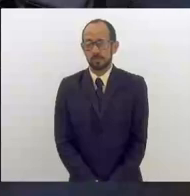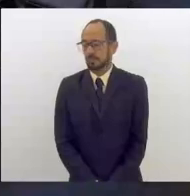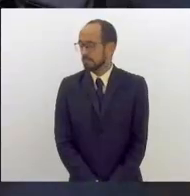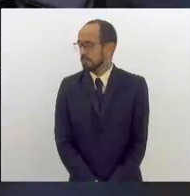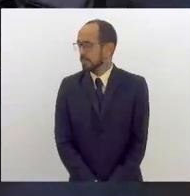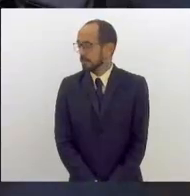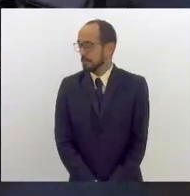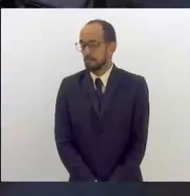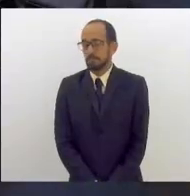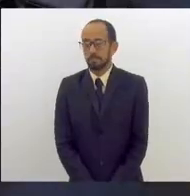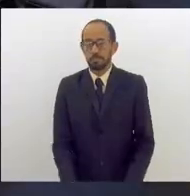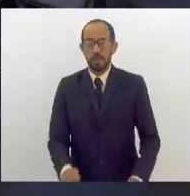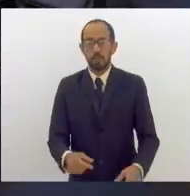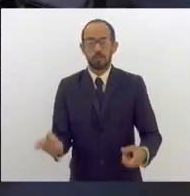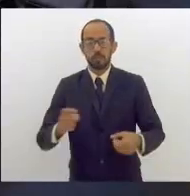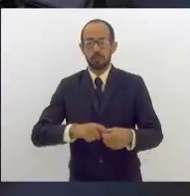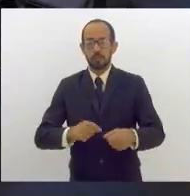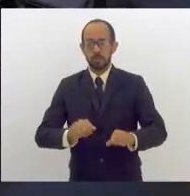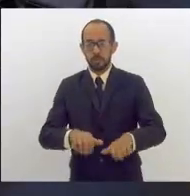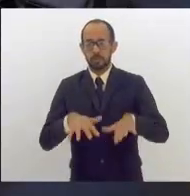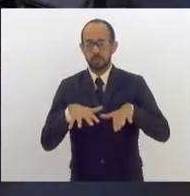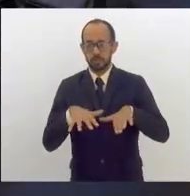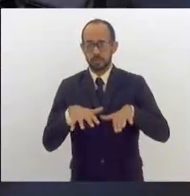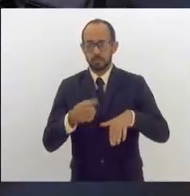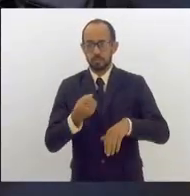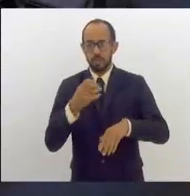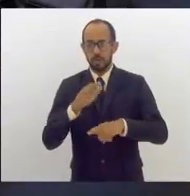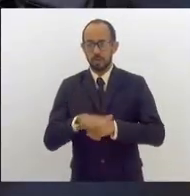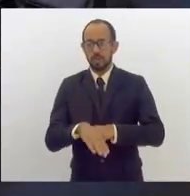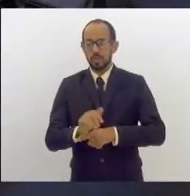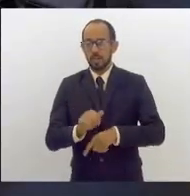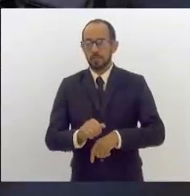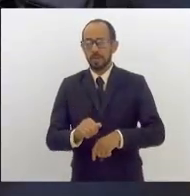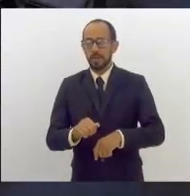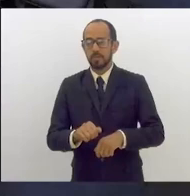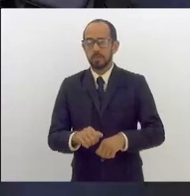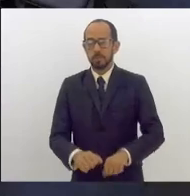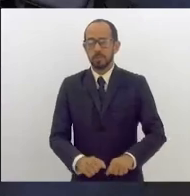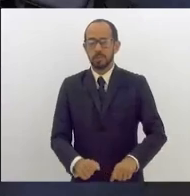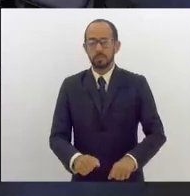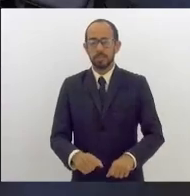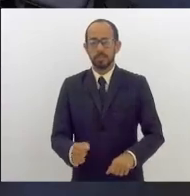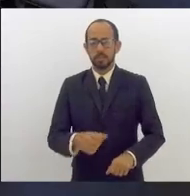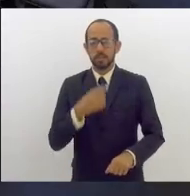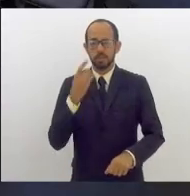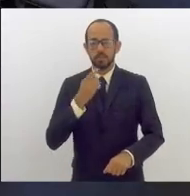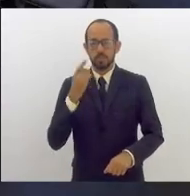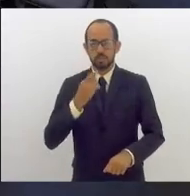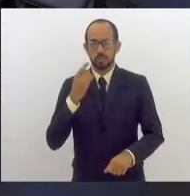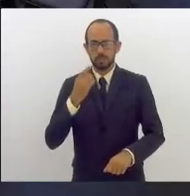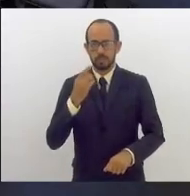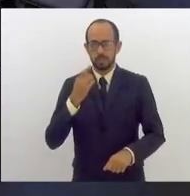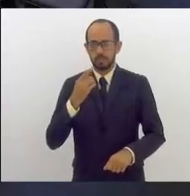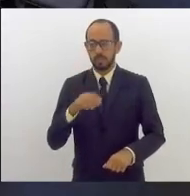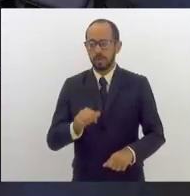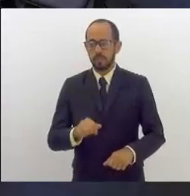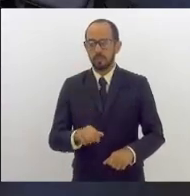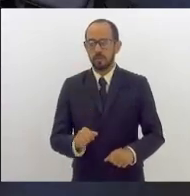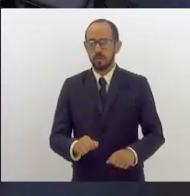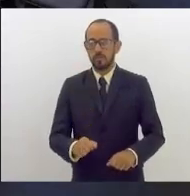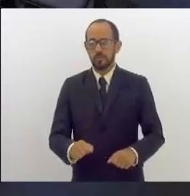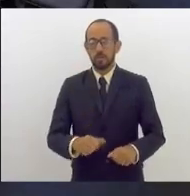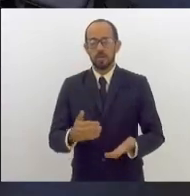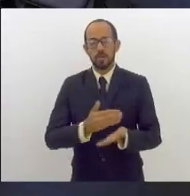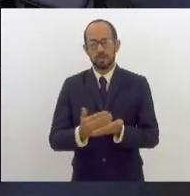está aberta a sessão Boa tarde a todos e todas deputados passa-se a ordem do